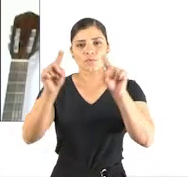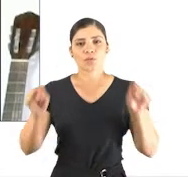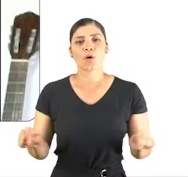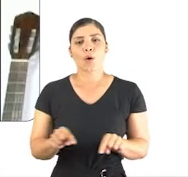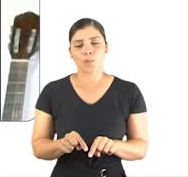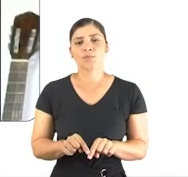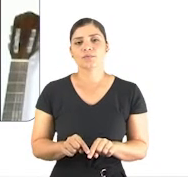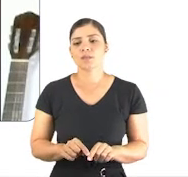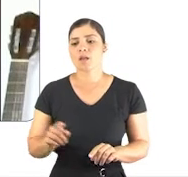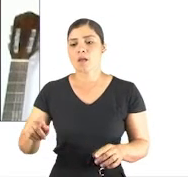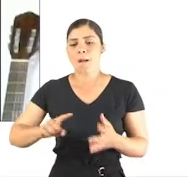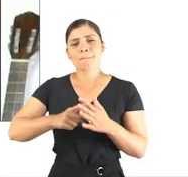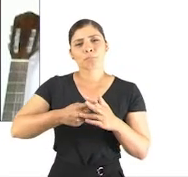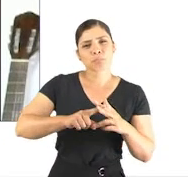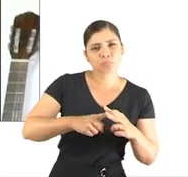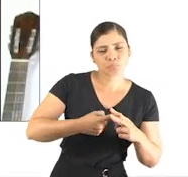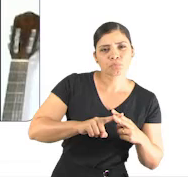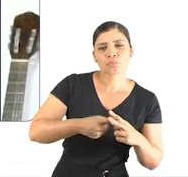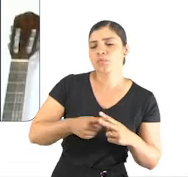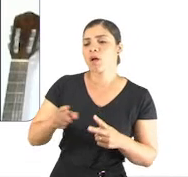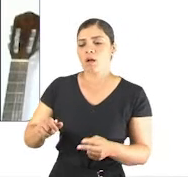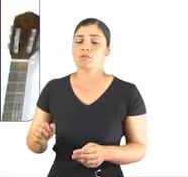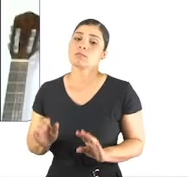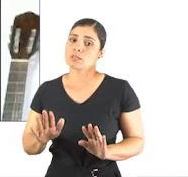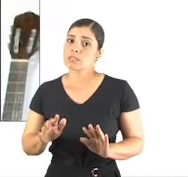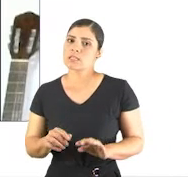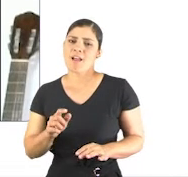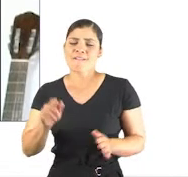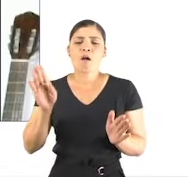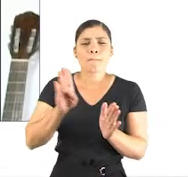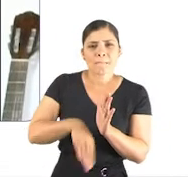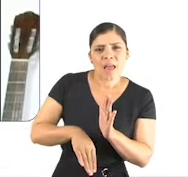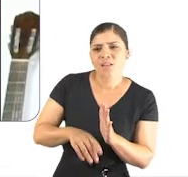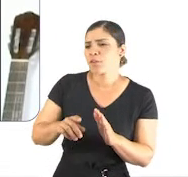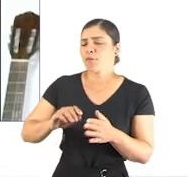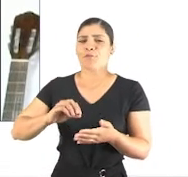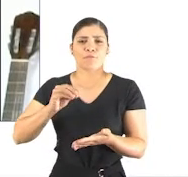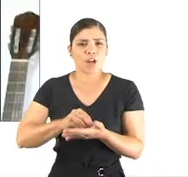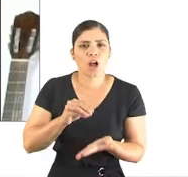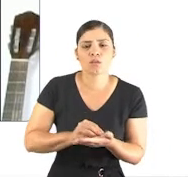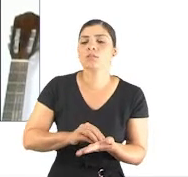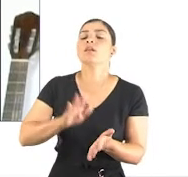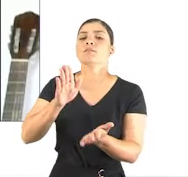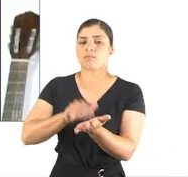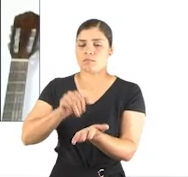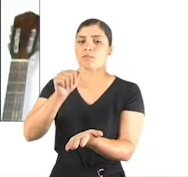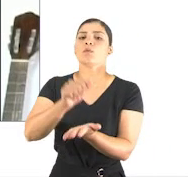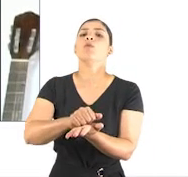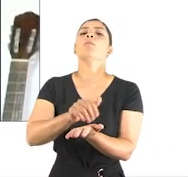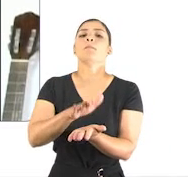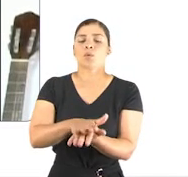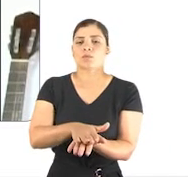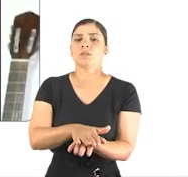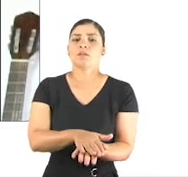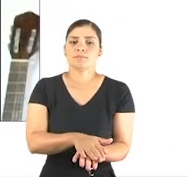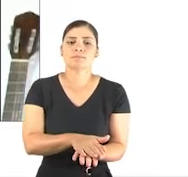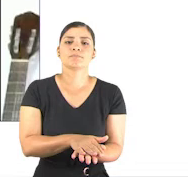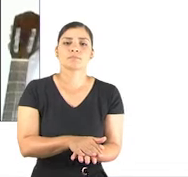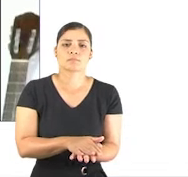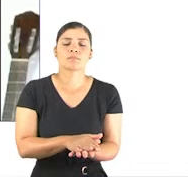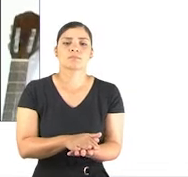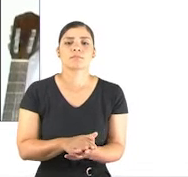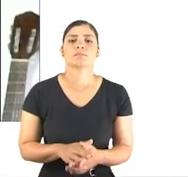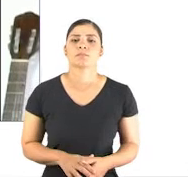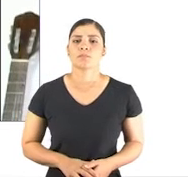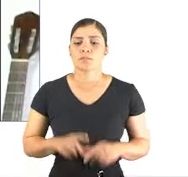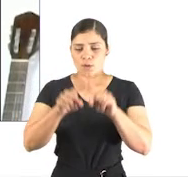ou o produto que a gente está comprando pode ter um valor muito pequeno perante aí um prejuízo que a gente pode ter